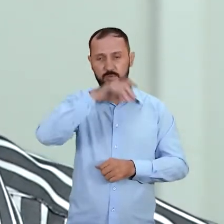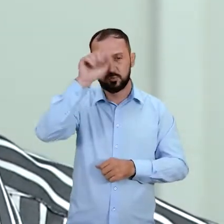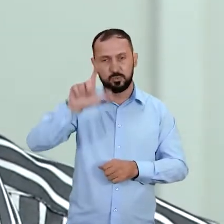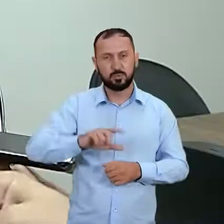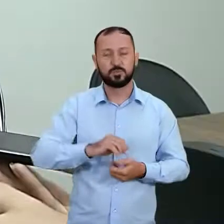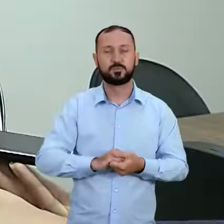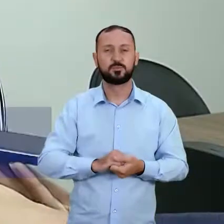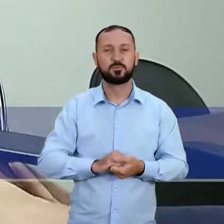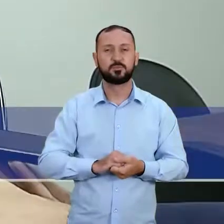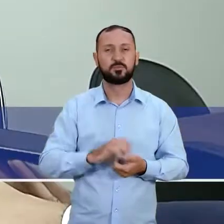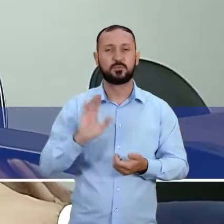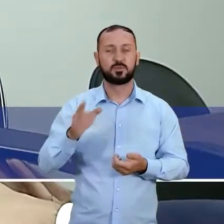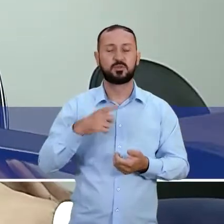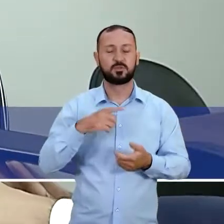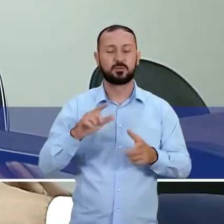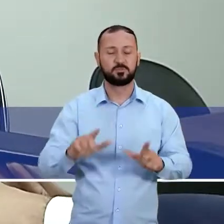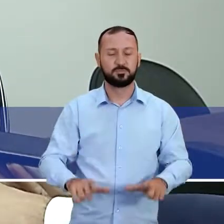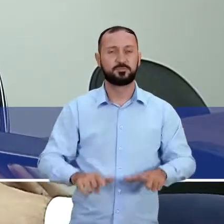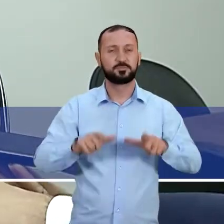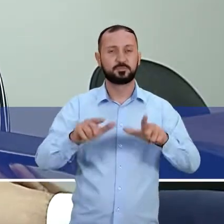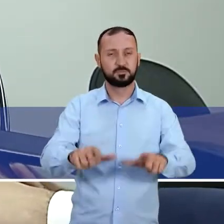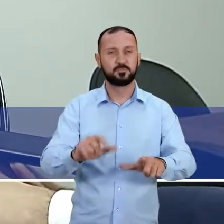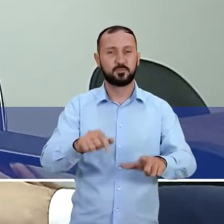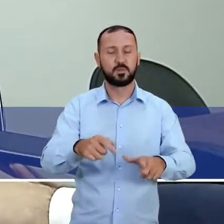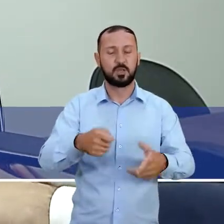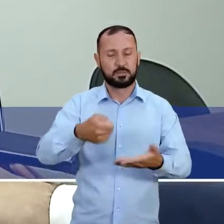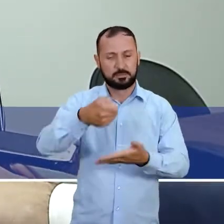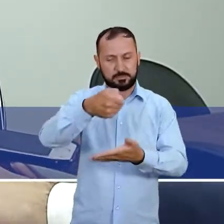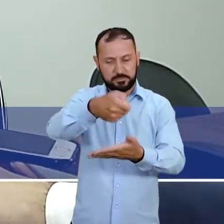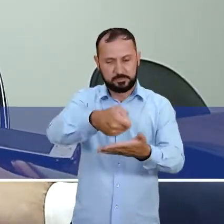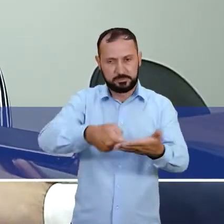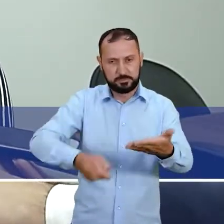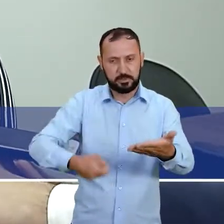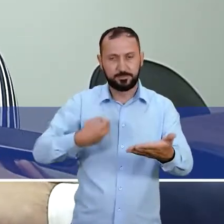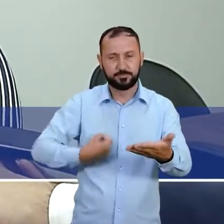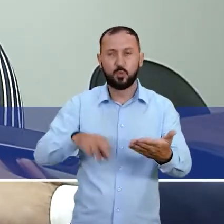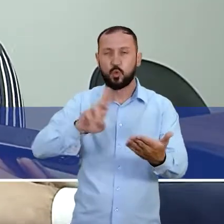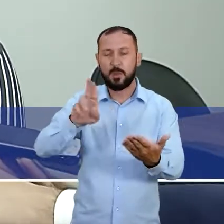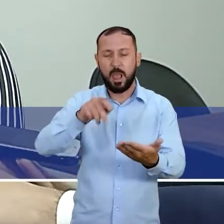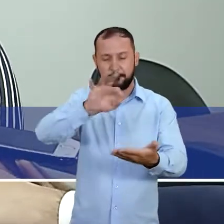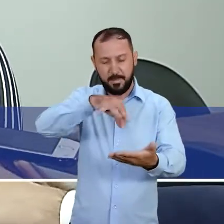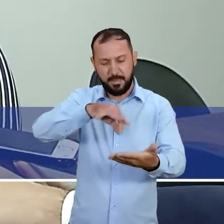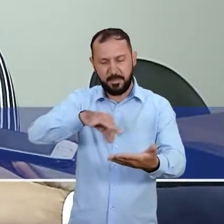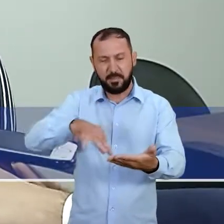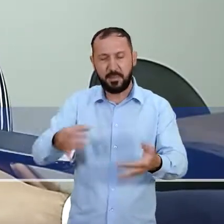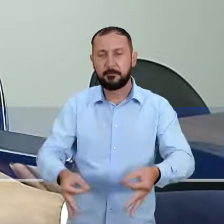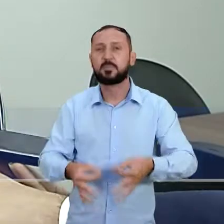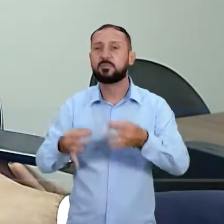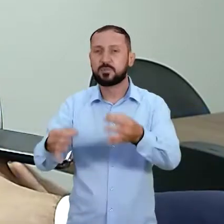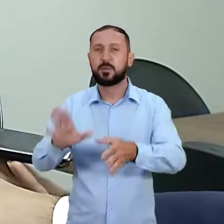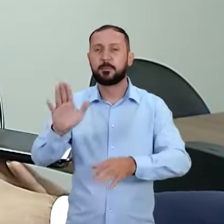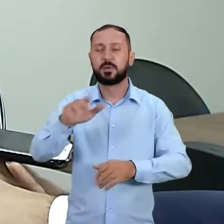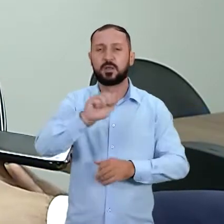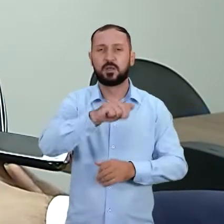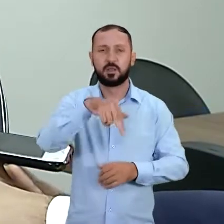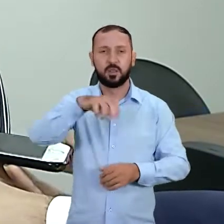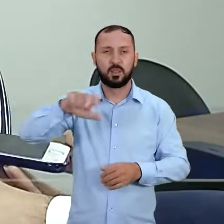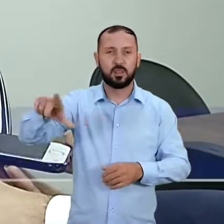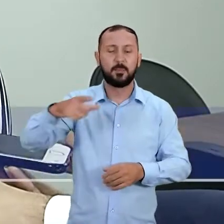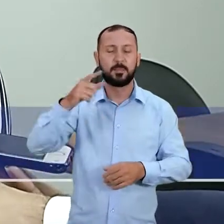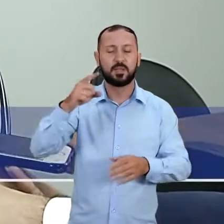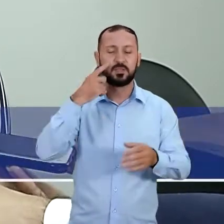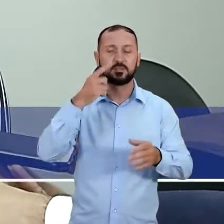estado. Entregamos um abaixo-assinado da ANEEL, já com diversos pedidos que a